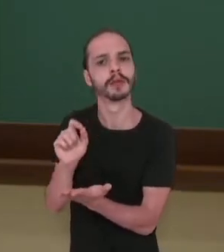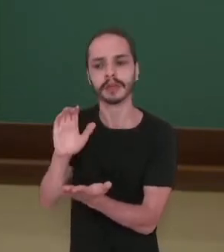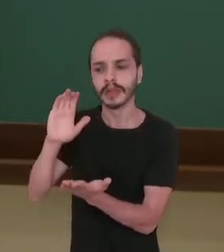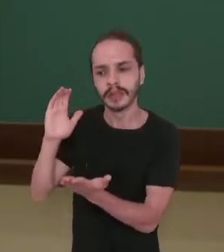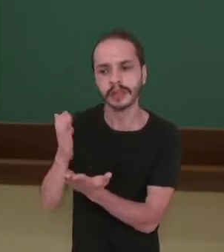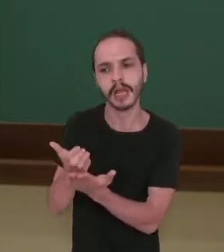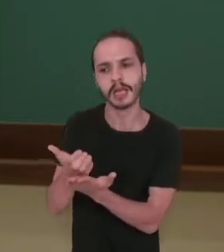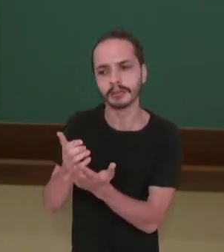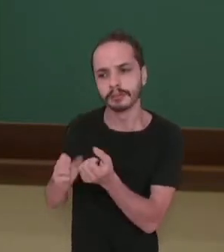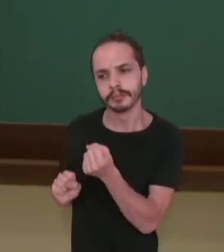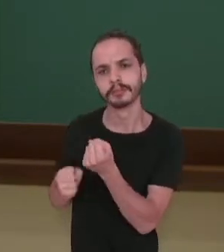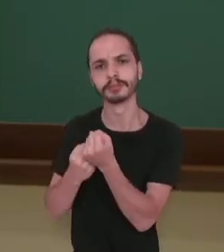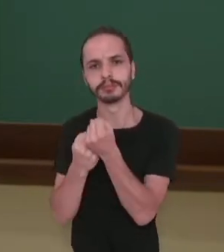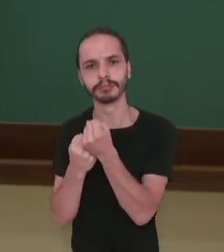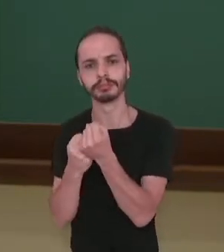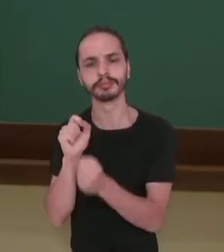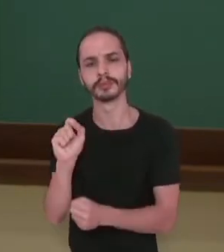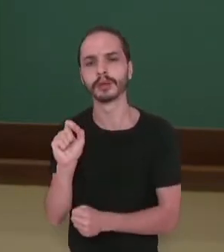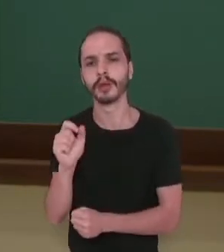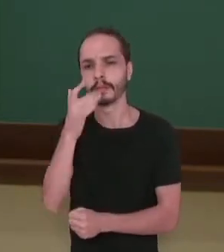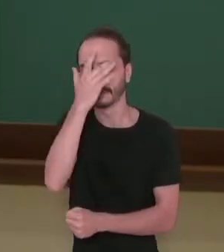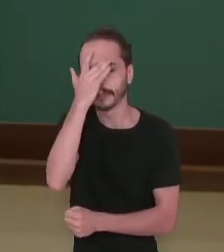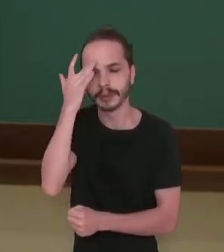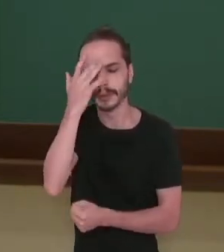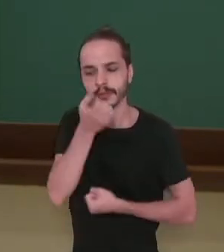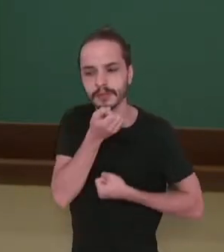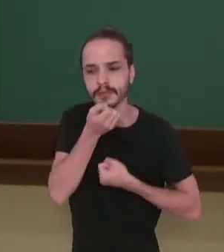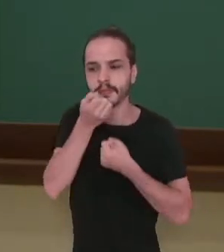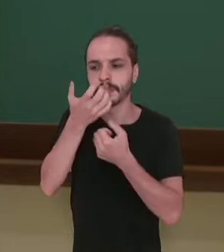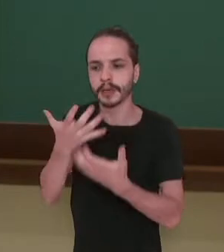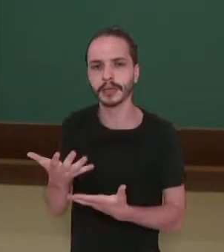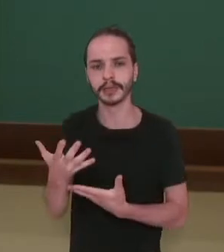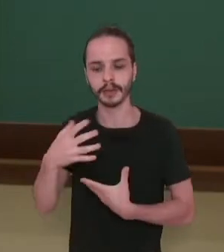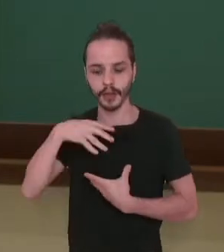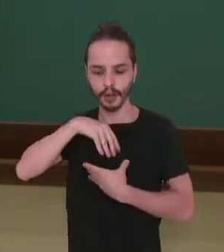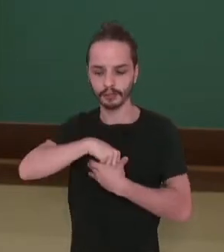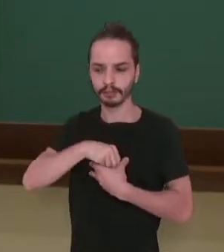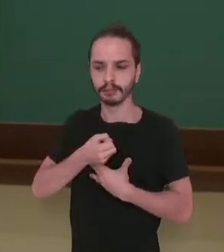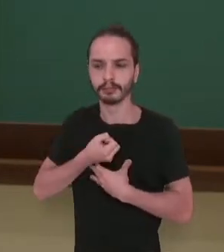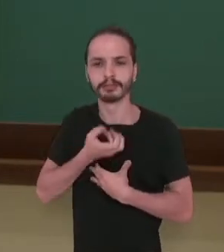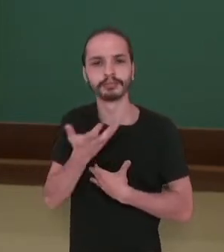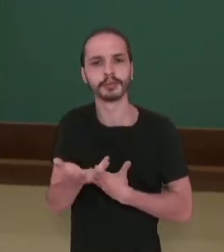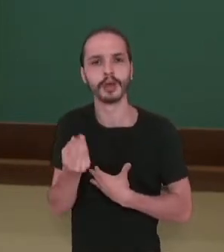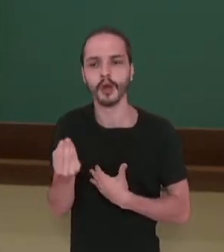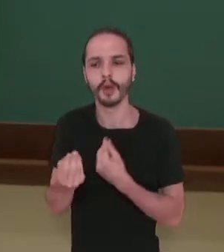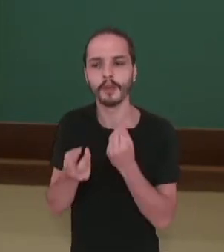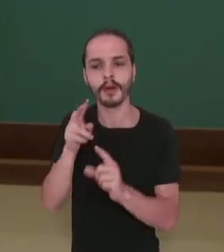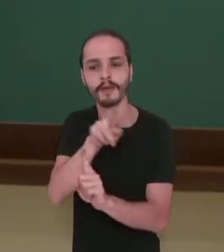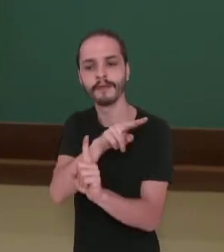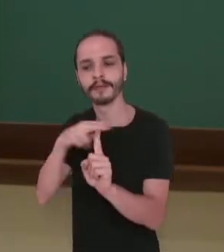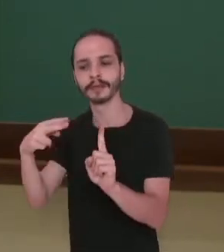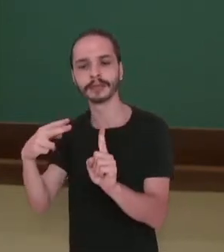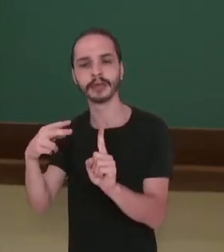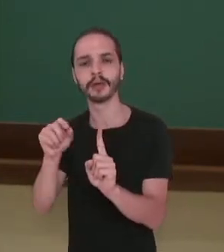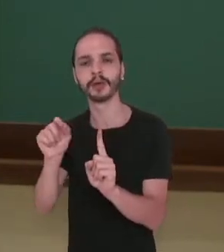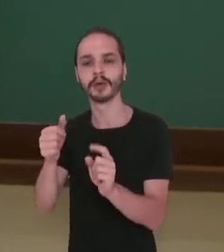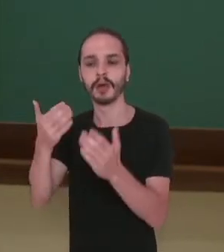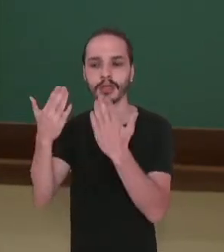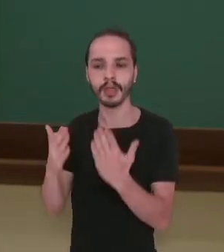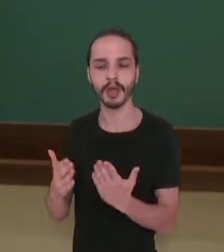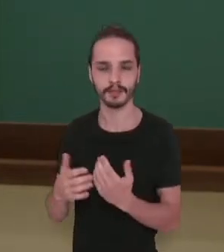que a pessoa defende? Ou seja, como que ela expressa a subjetividade dela, de que forma que ela vê o fenômeno que ela está